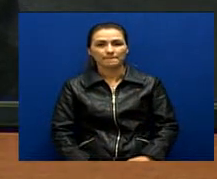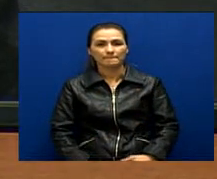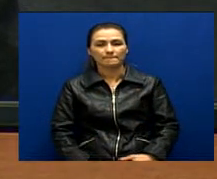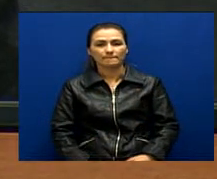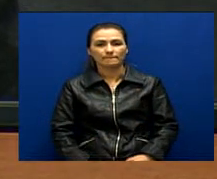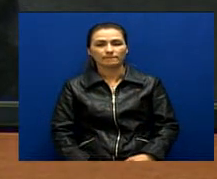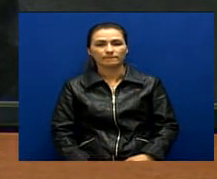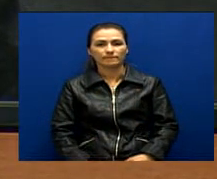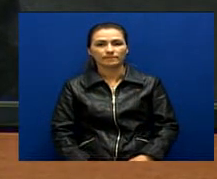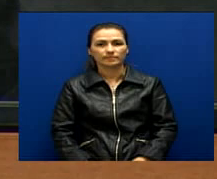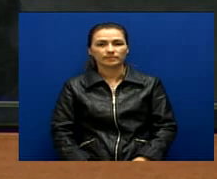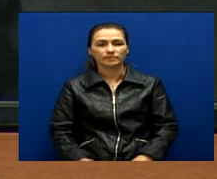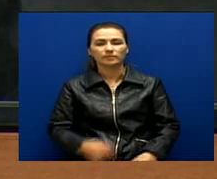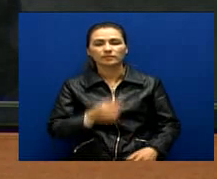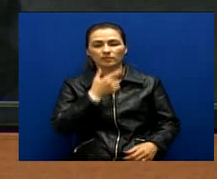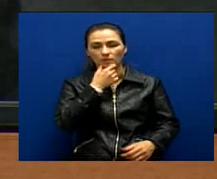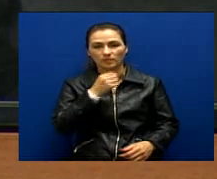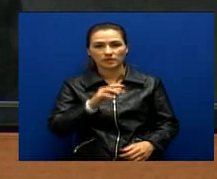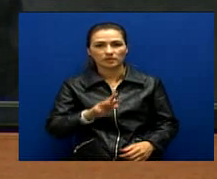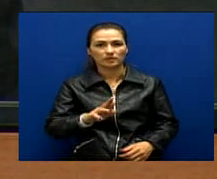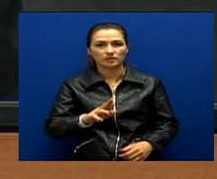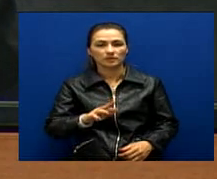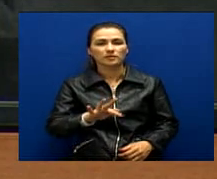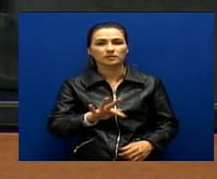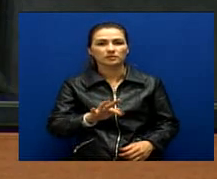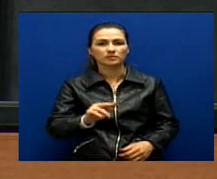francisco depois há